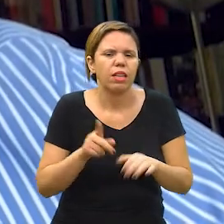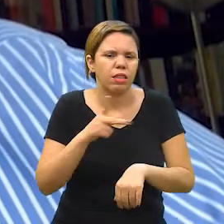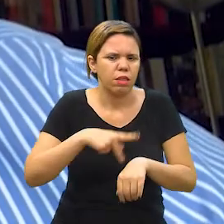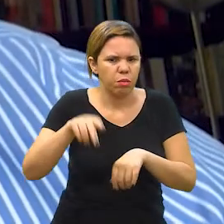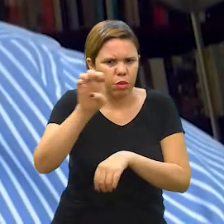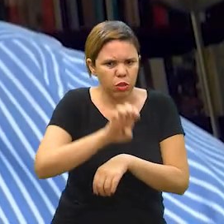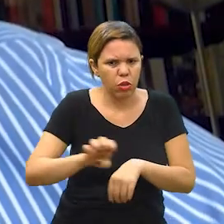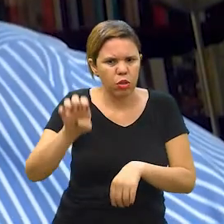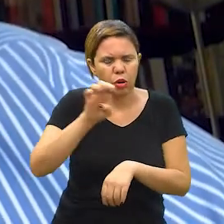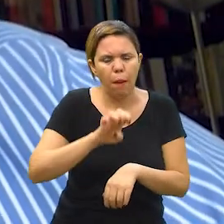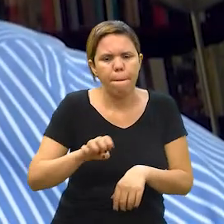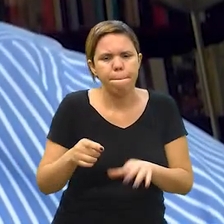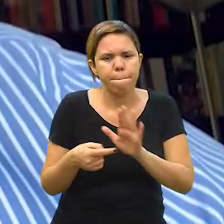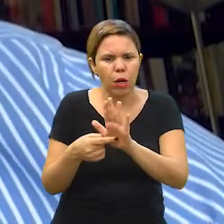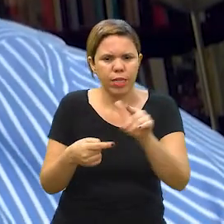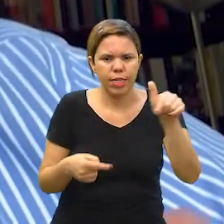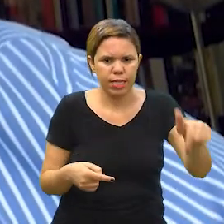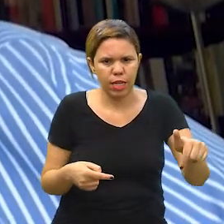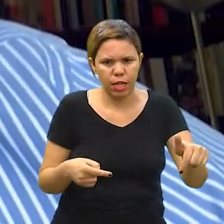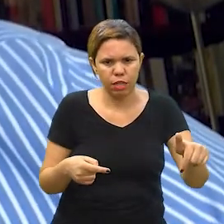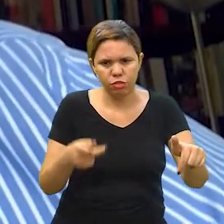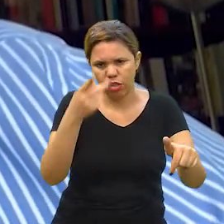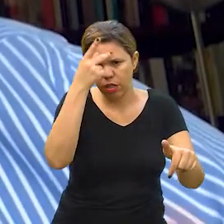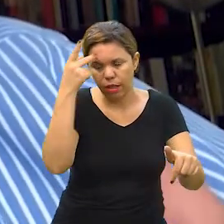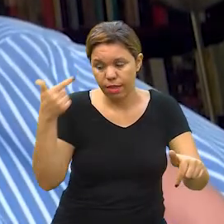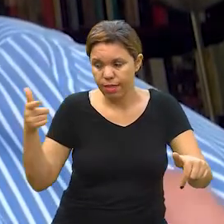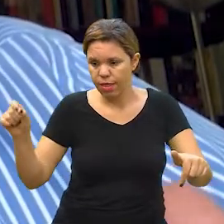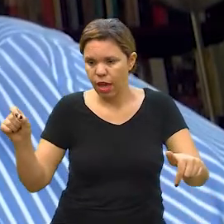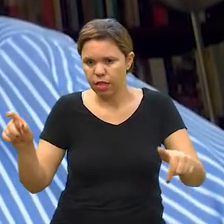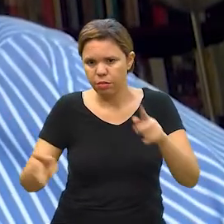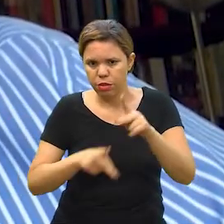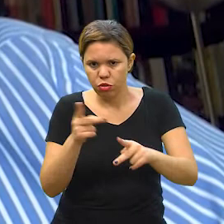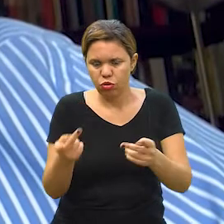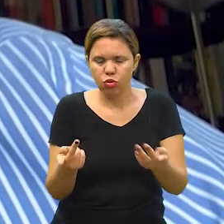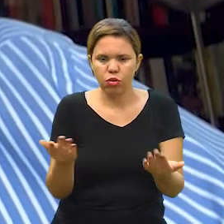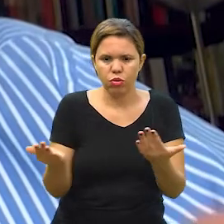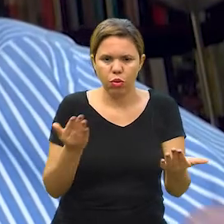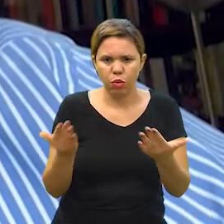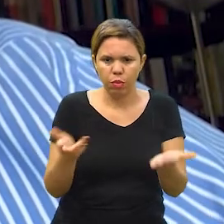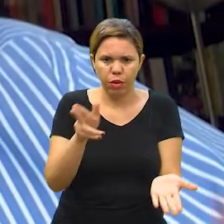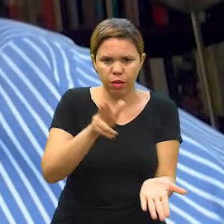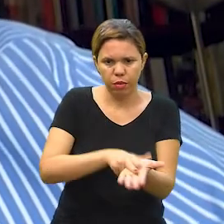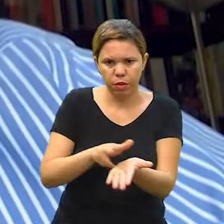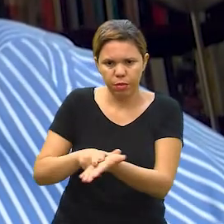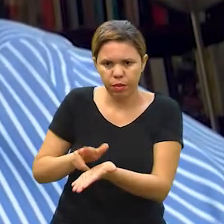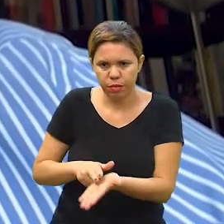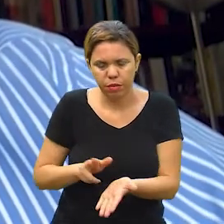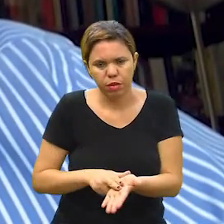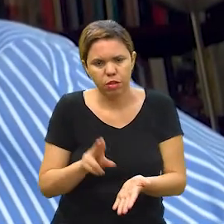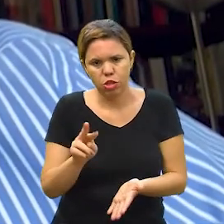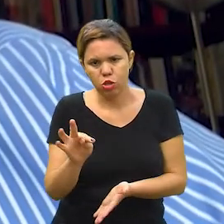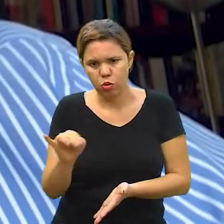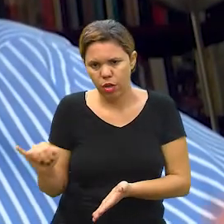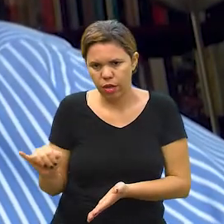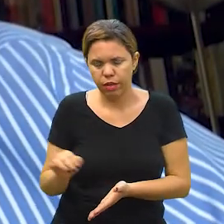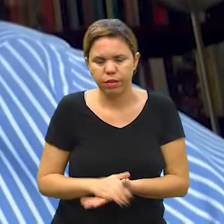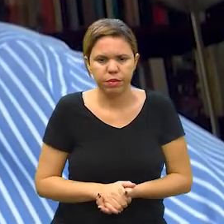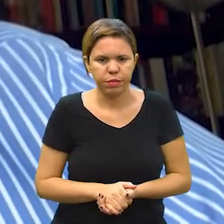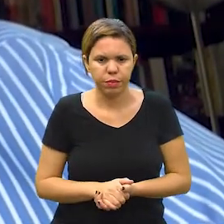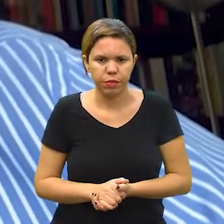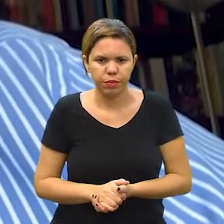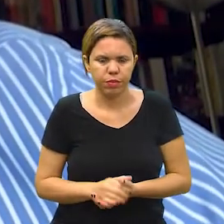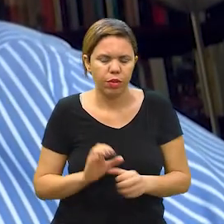que 7 em cada 10 pessoas internadas em unidade de terapia intensiva com